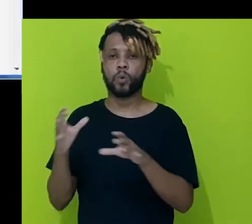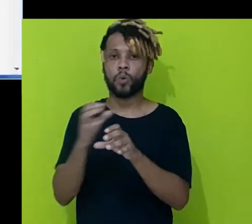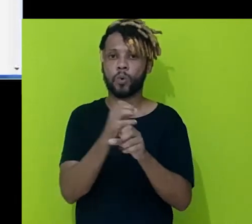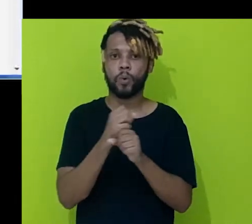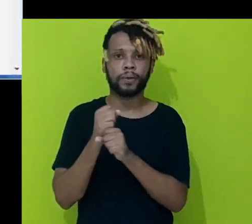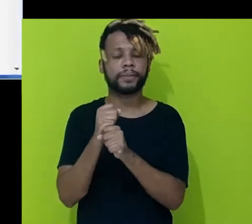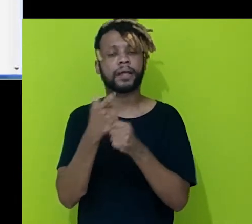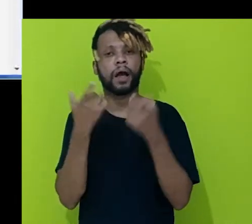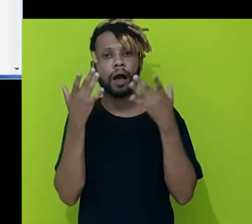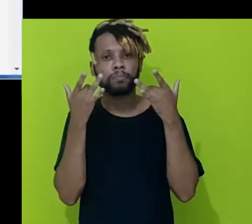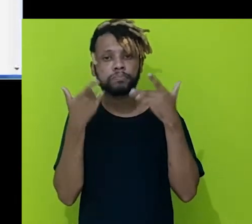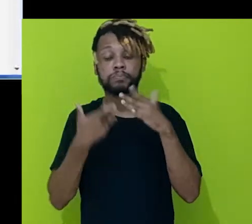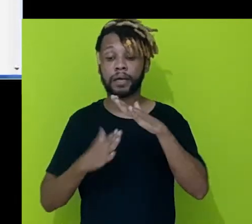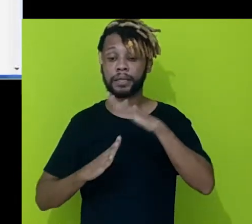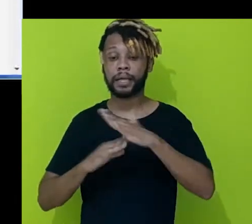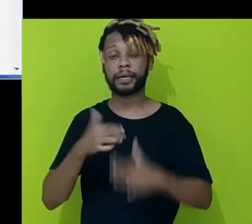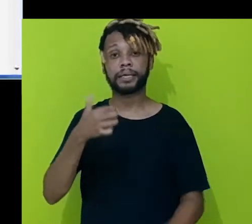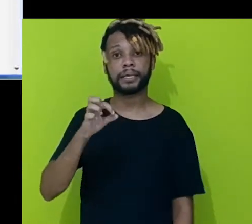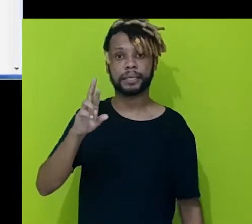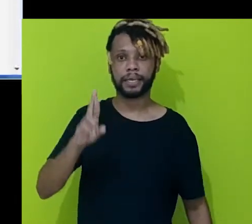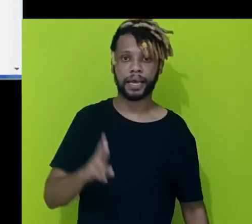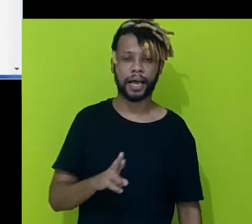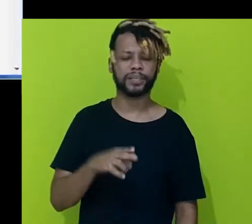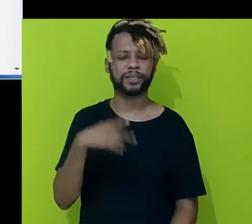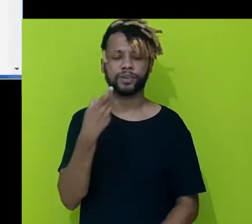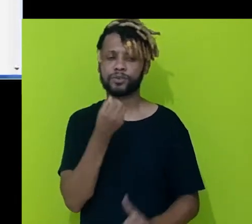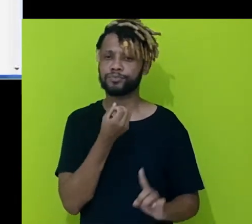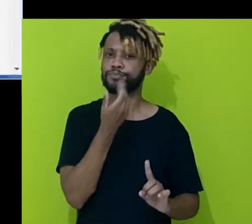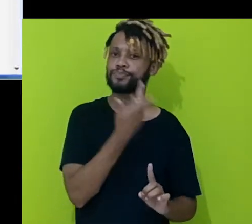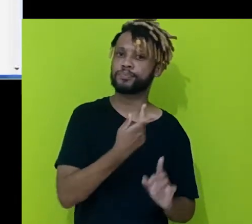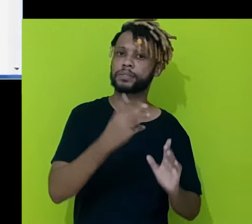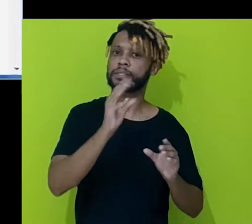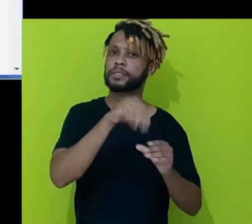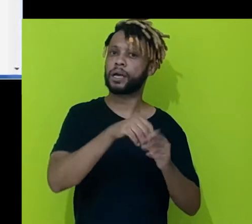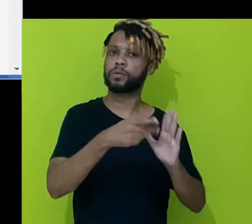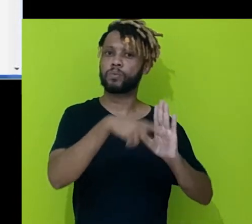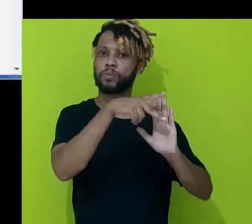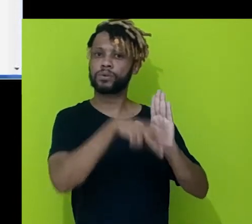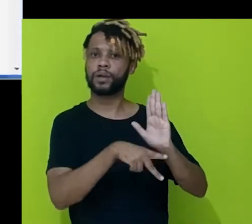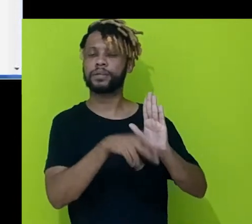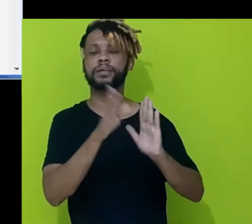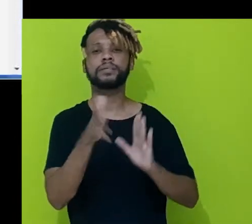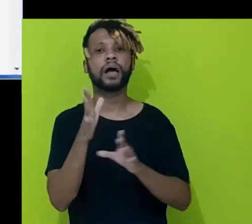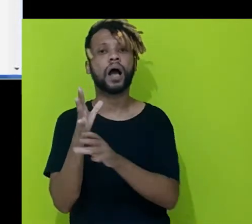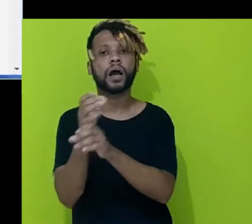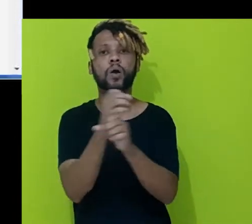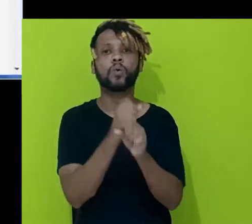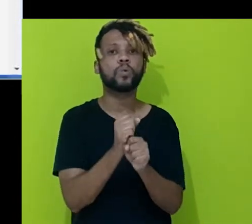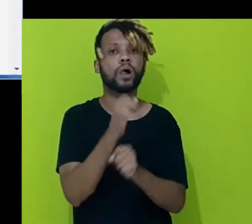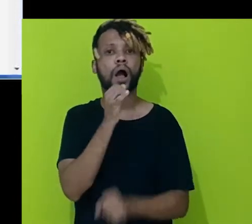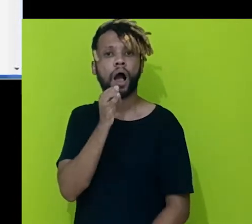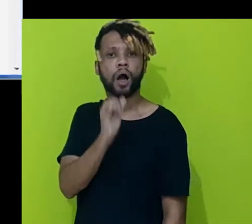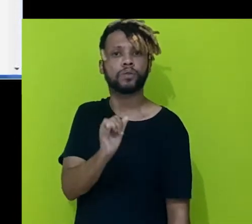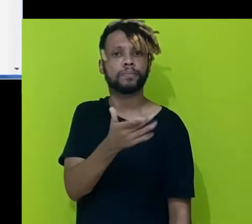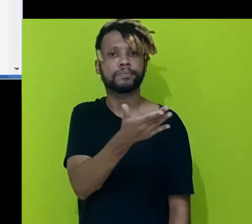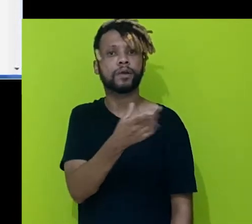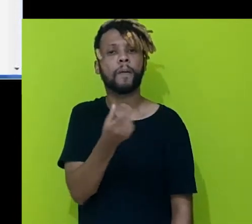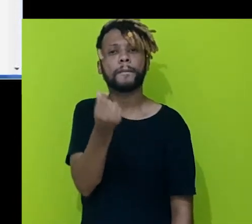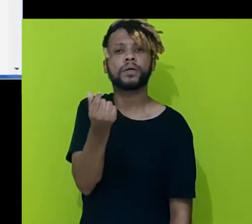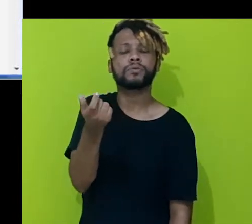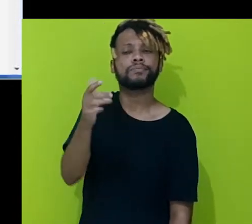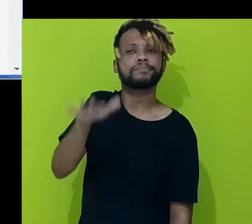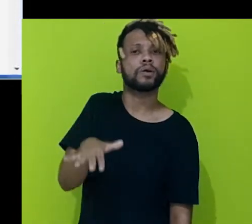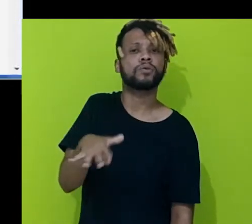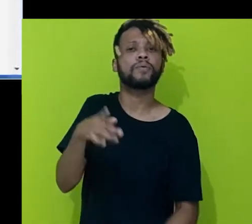valor até R$15, que foi o que a gente citou lá no projeto. Ele já calcula, viu, gente? O preço popular tem